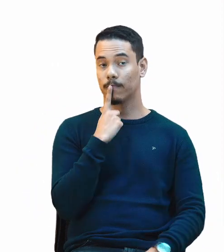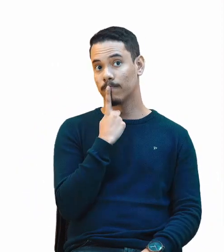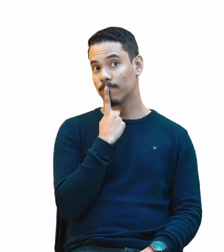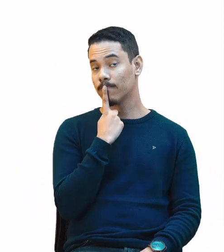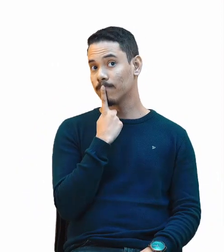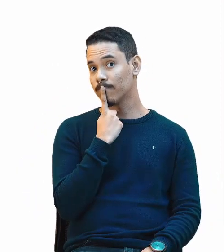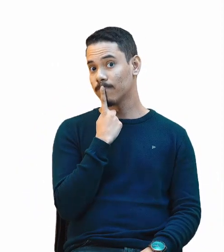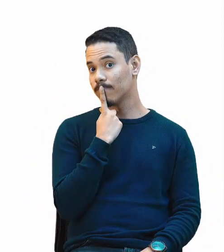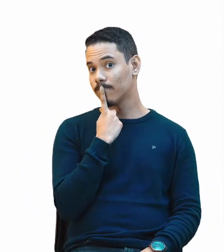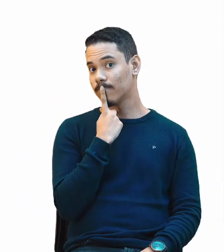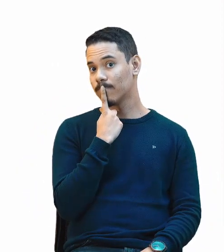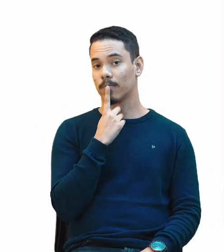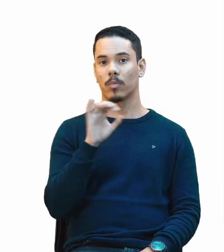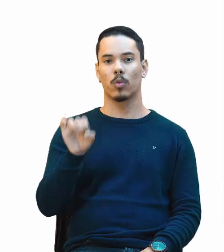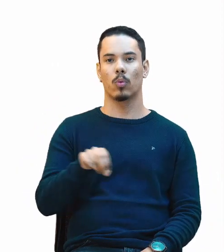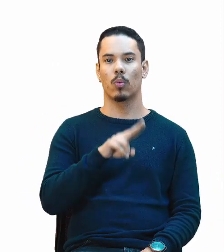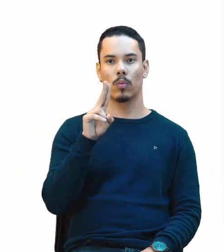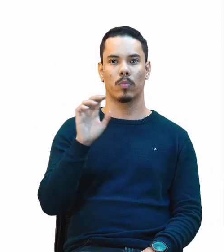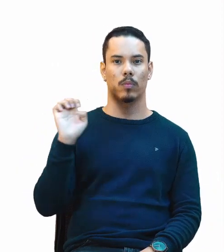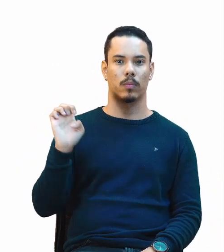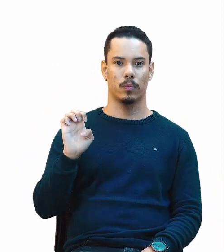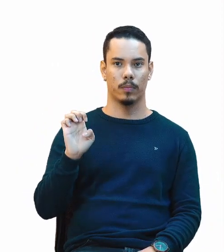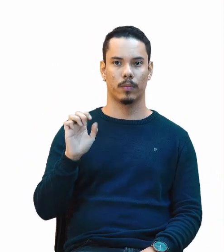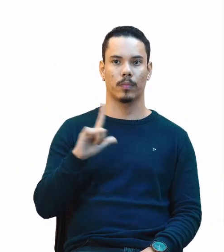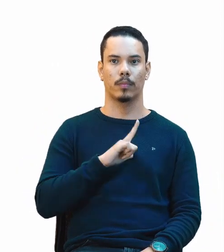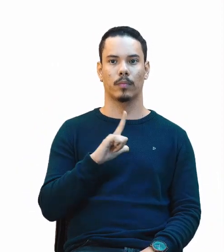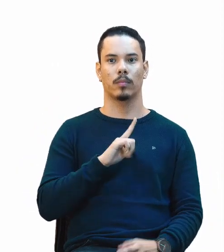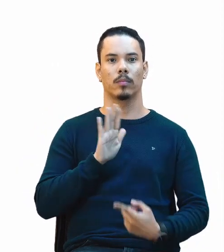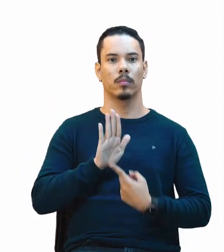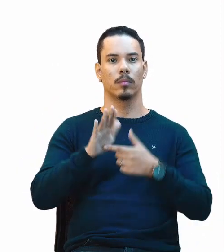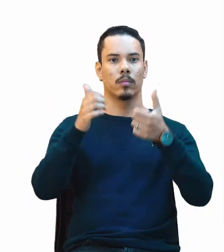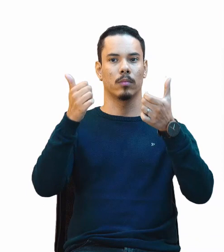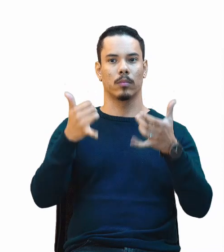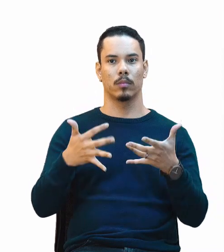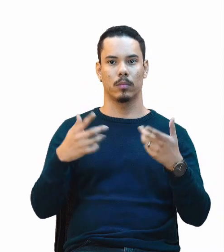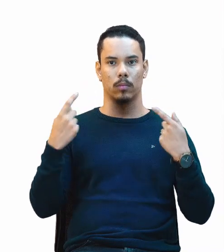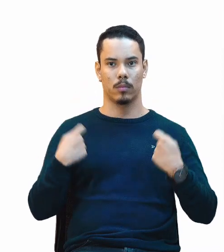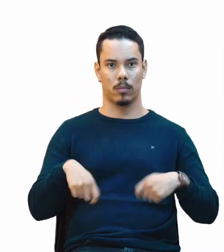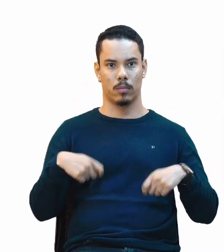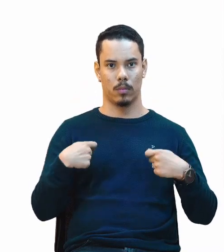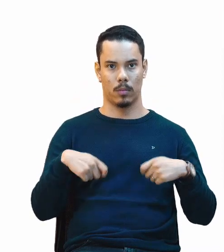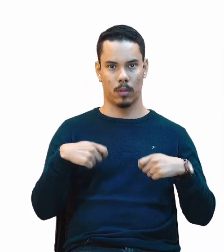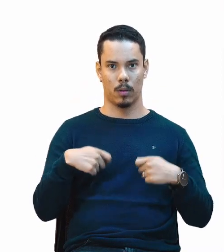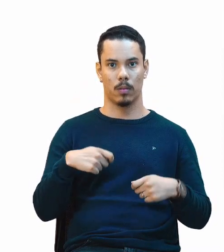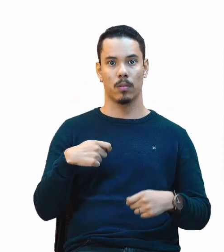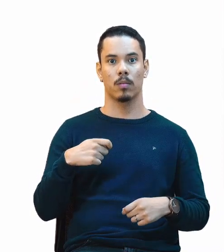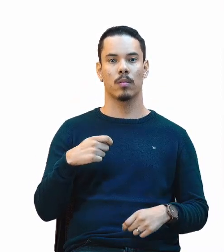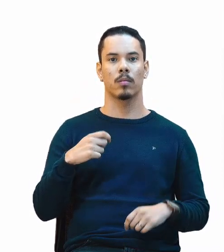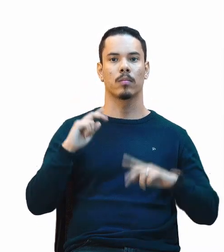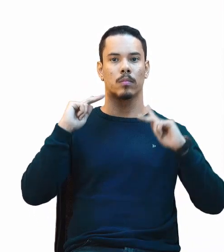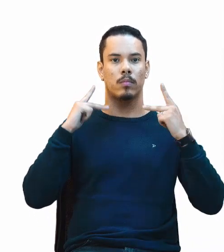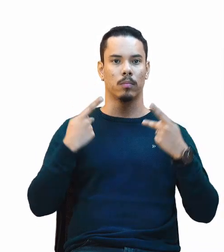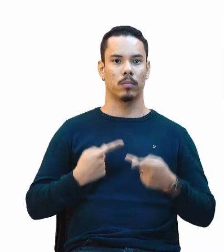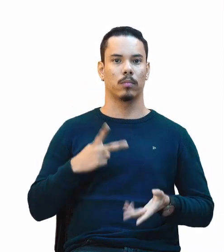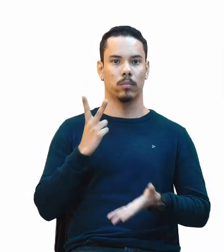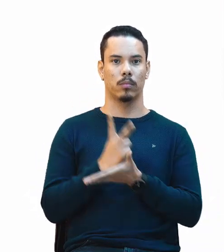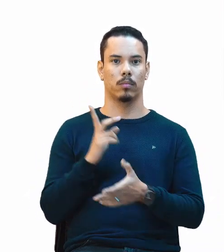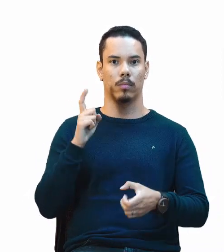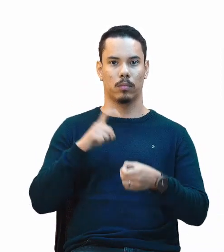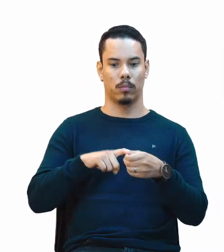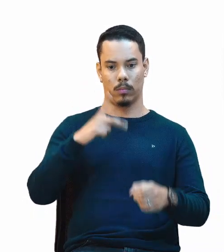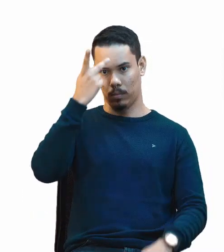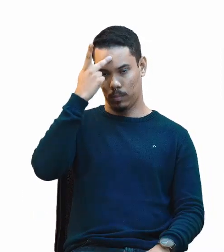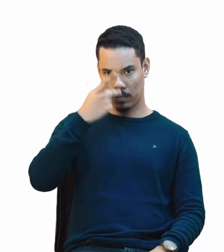é esta? O E, relata a necessidade do homem voltar-se sempre somente a si mesmo.